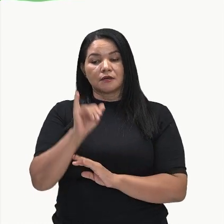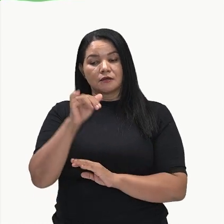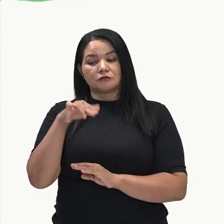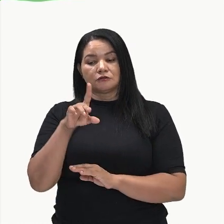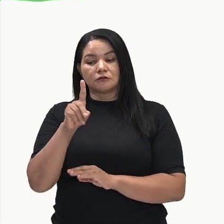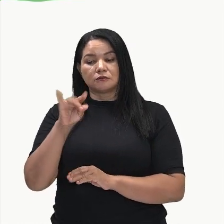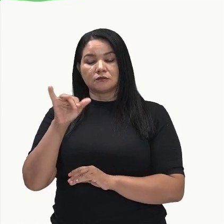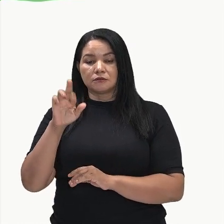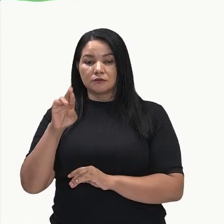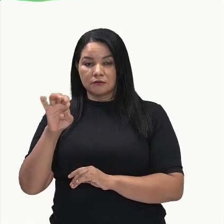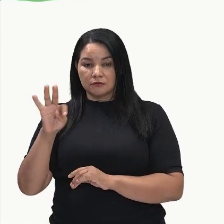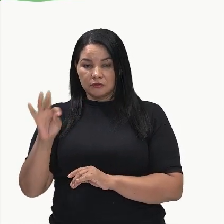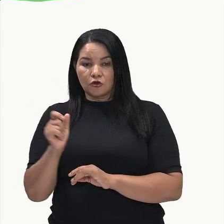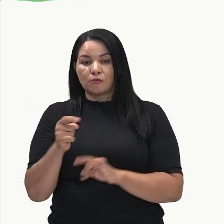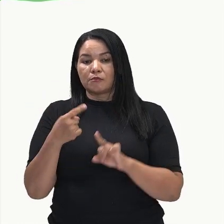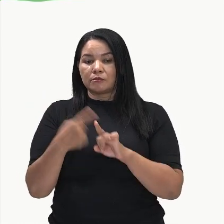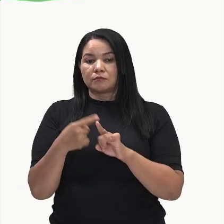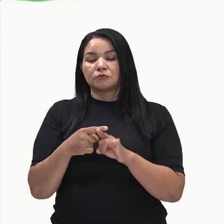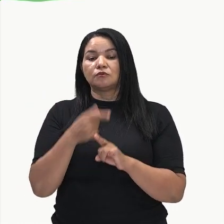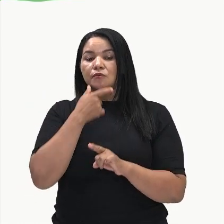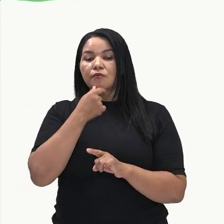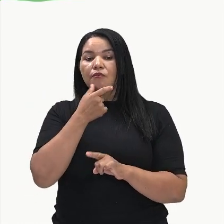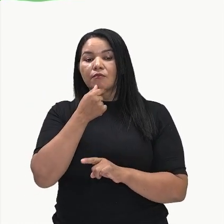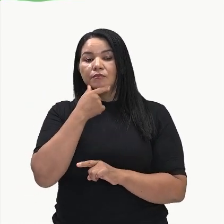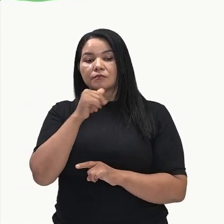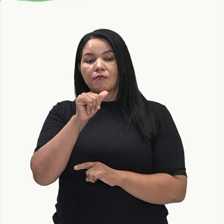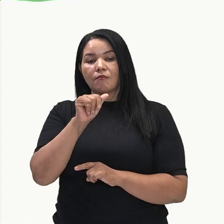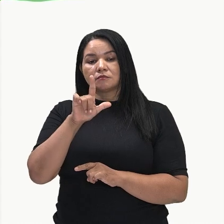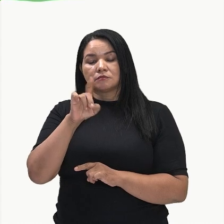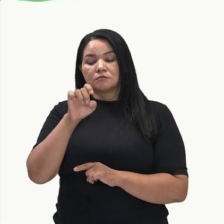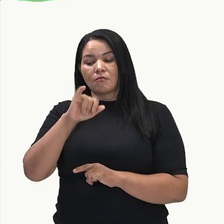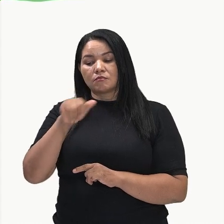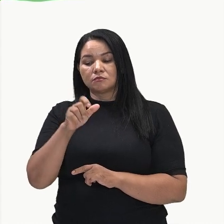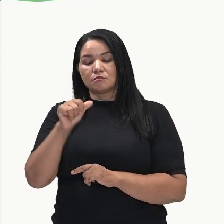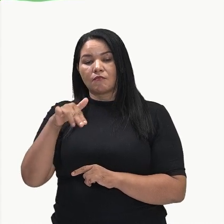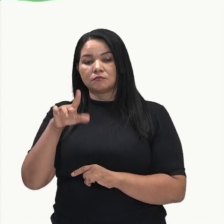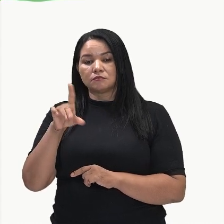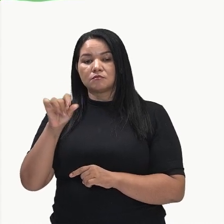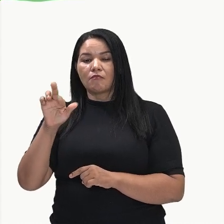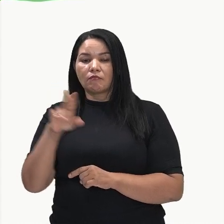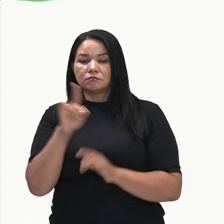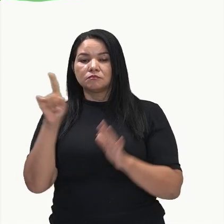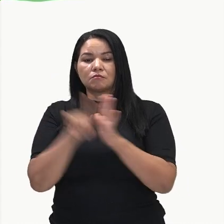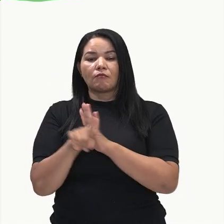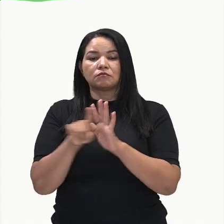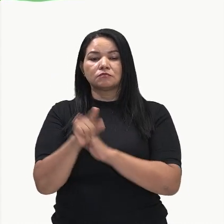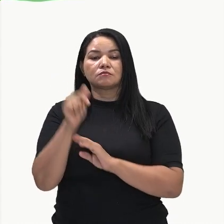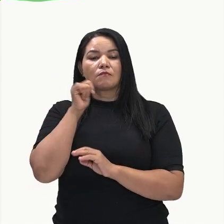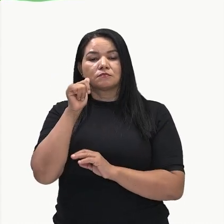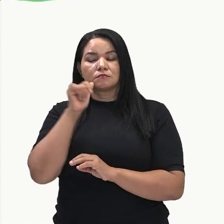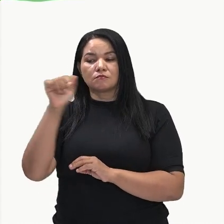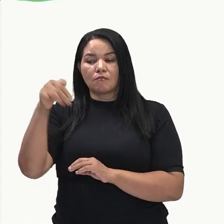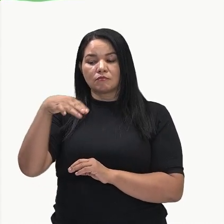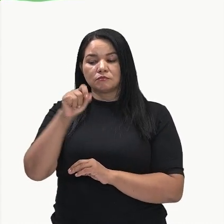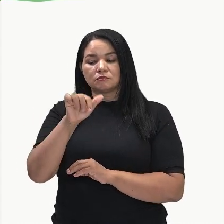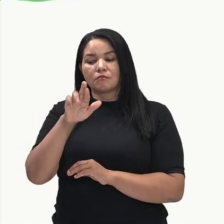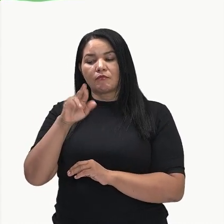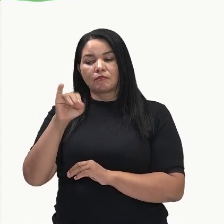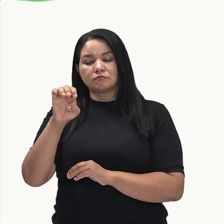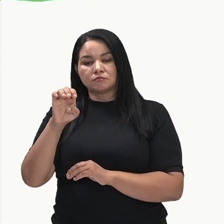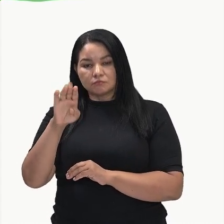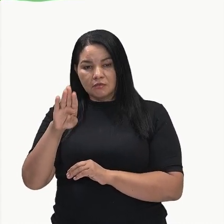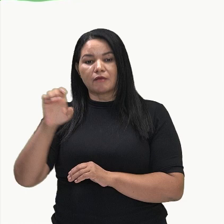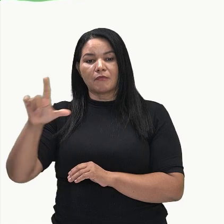O Alejandro está perguntando porque ele quer saber quando é que a Maribel vai vir.